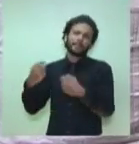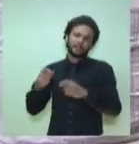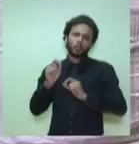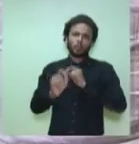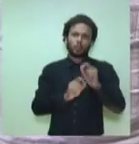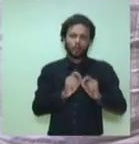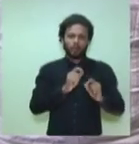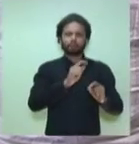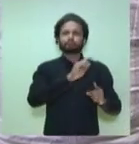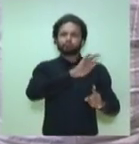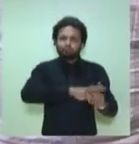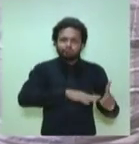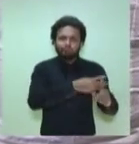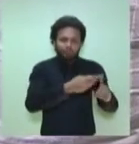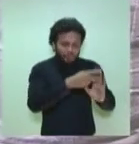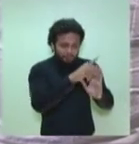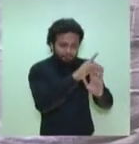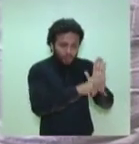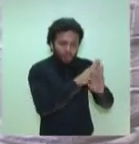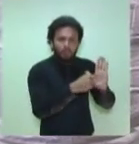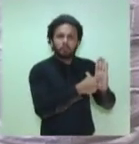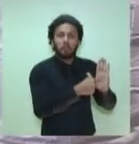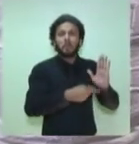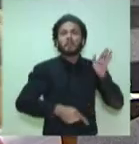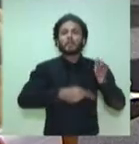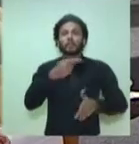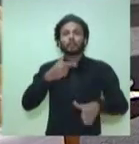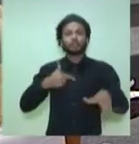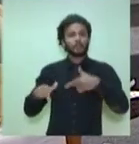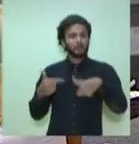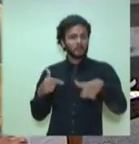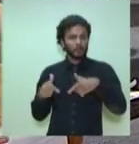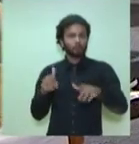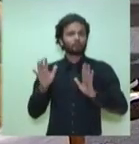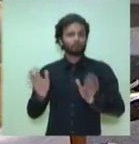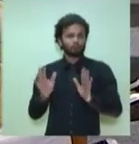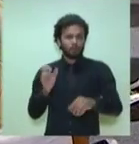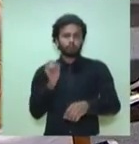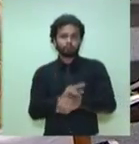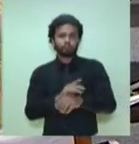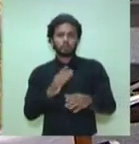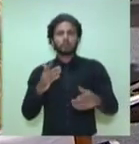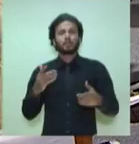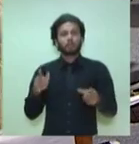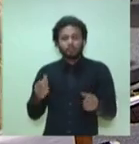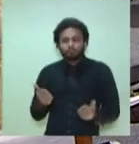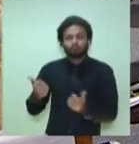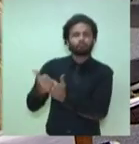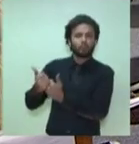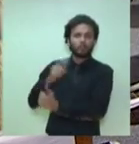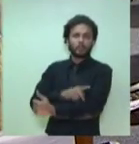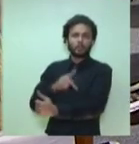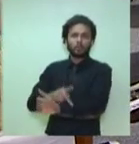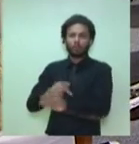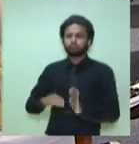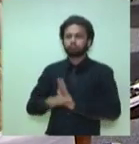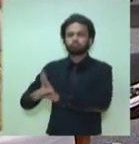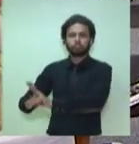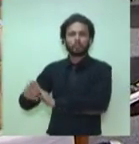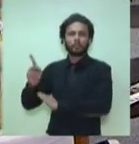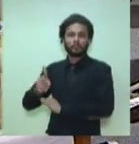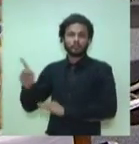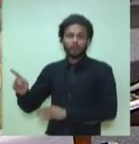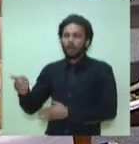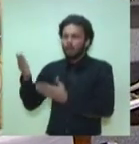estágio, que é o programa Meu Primeiro Emprego, para garantir estágio de pedagogia, dar o apoio pedagógico ao professor. E, obviamente, garantir que